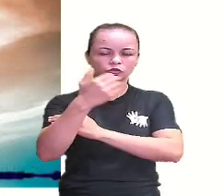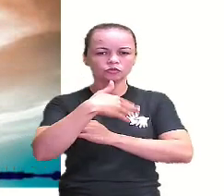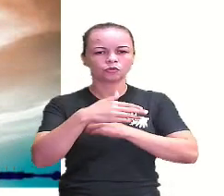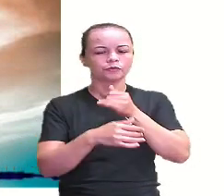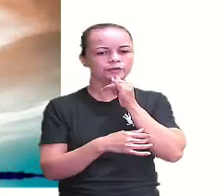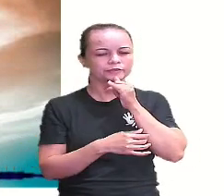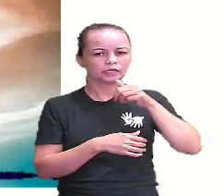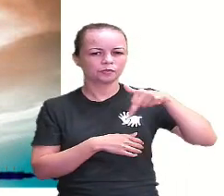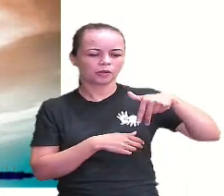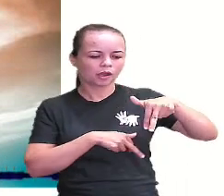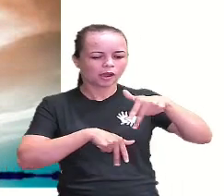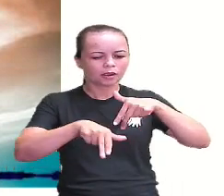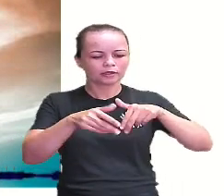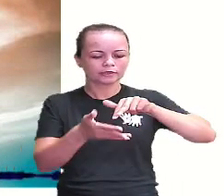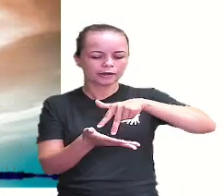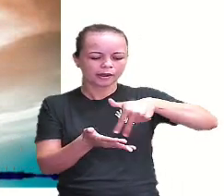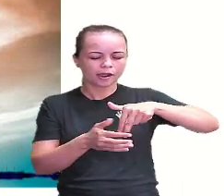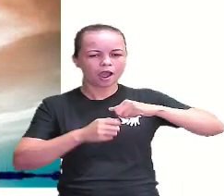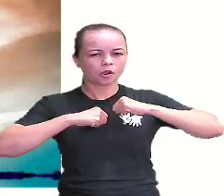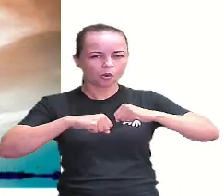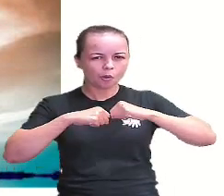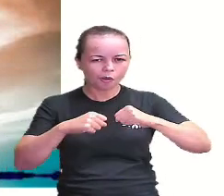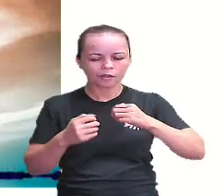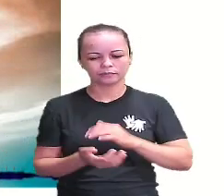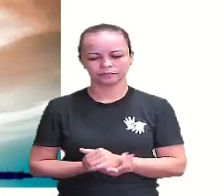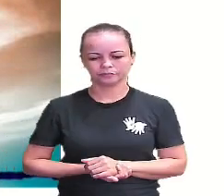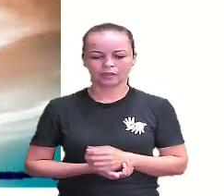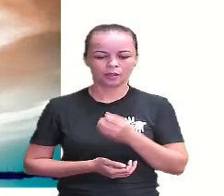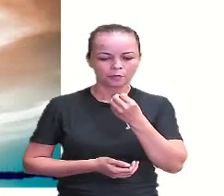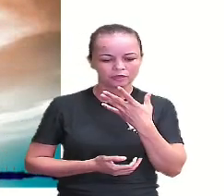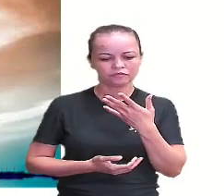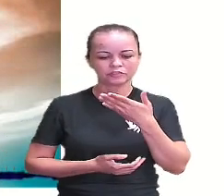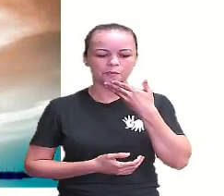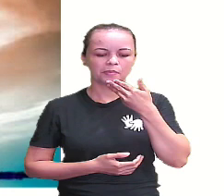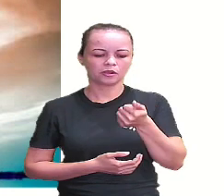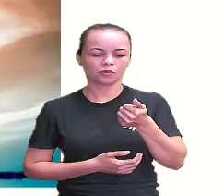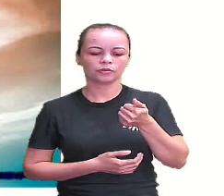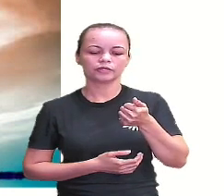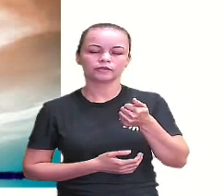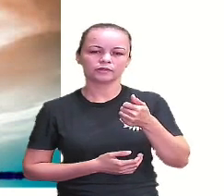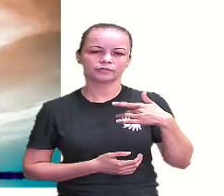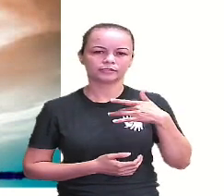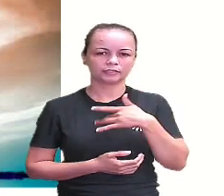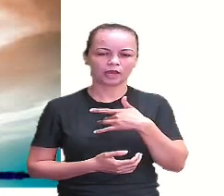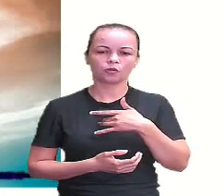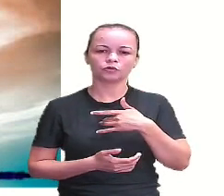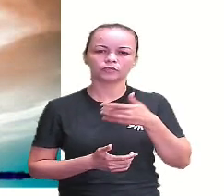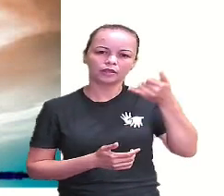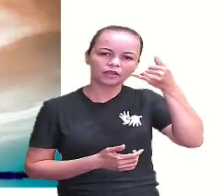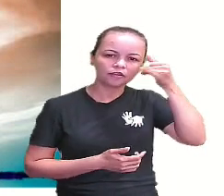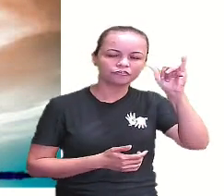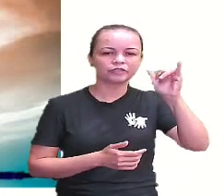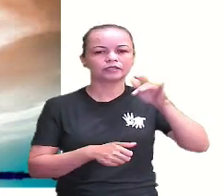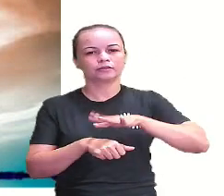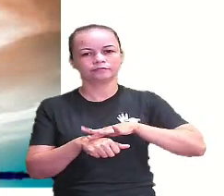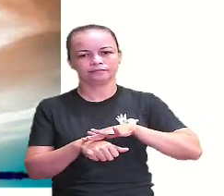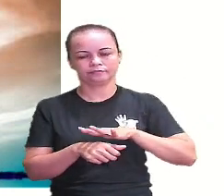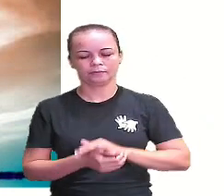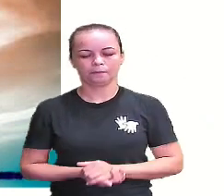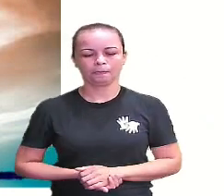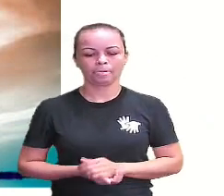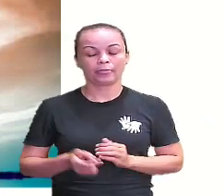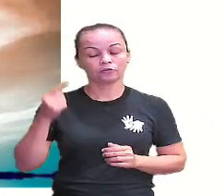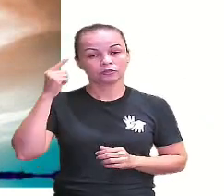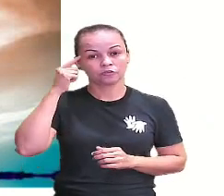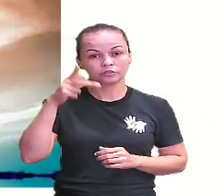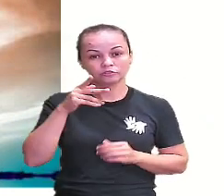caminhada, correr, dançar. Aí tem ali, ó, benefícios. Melhoria da saúde e prevenção de doenças. E ali, ó, quando eu penso